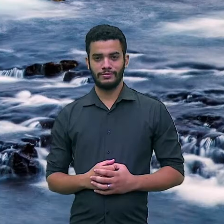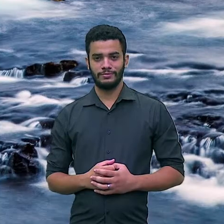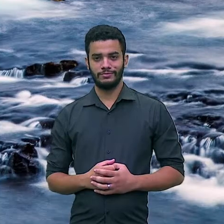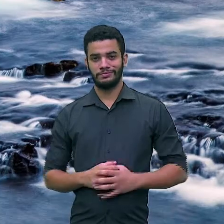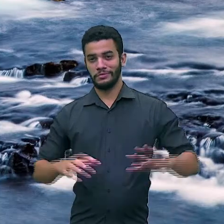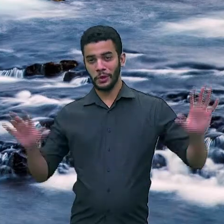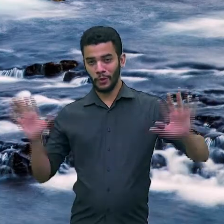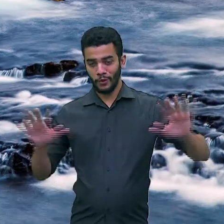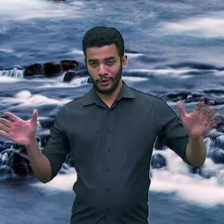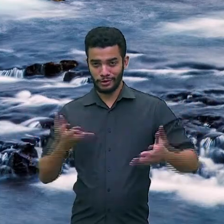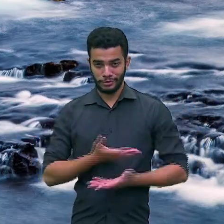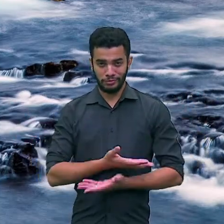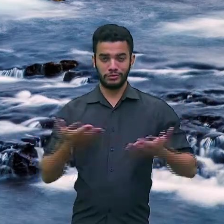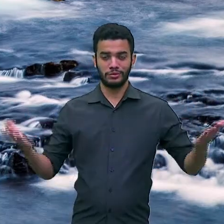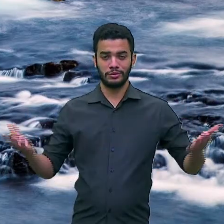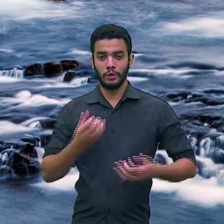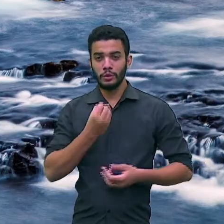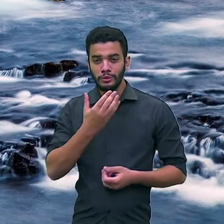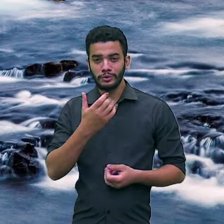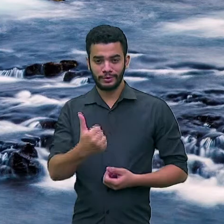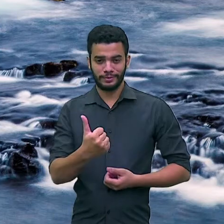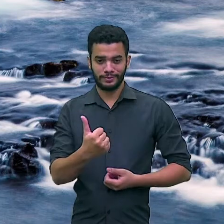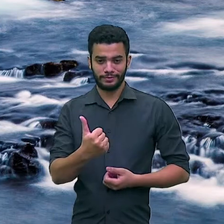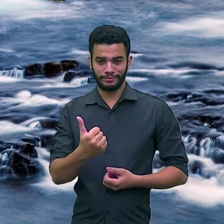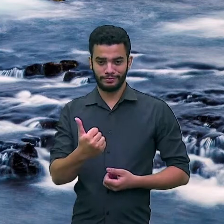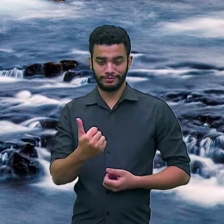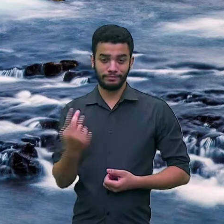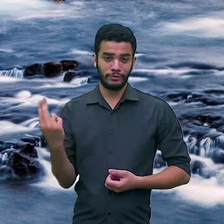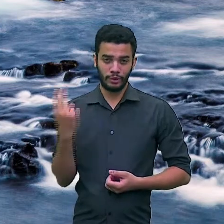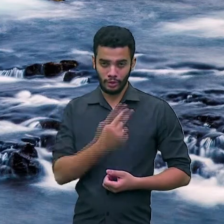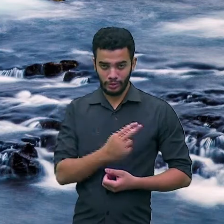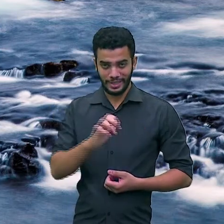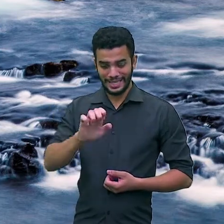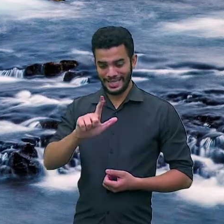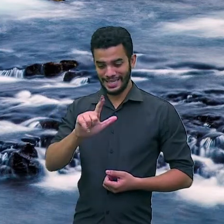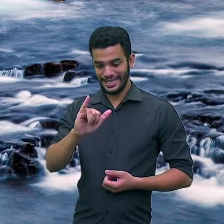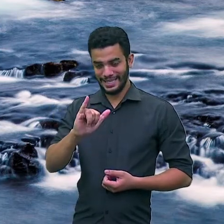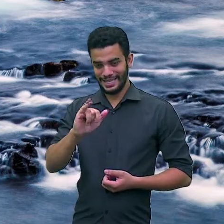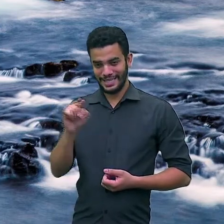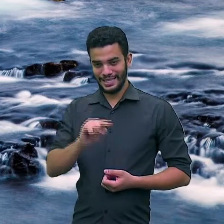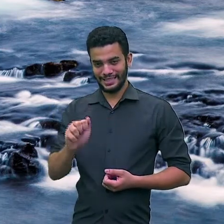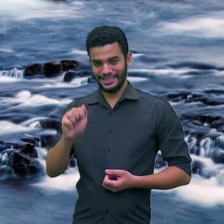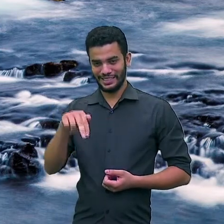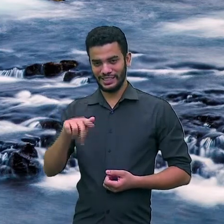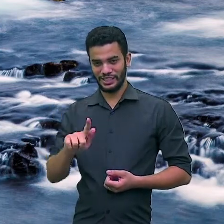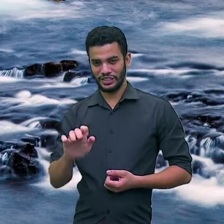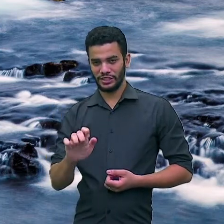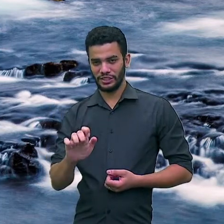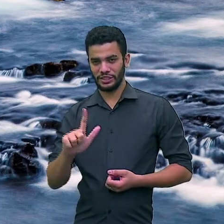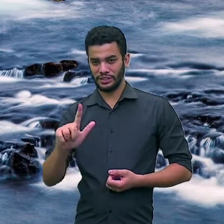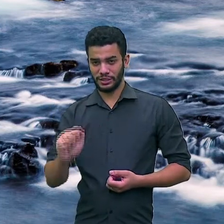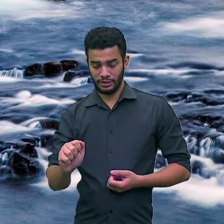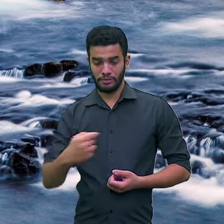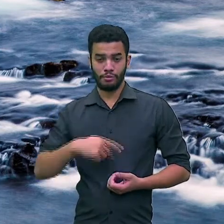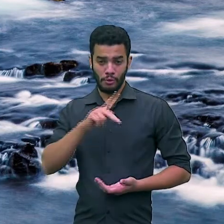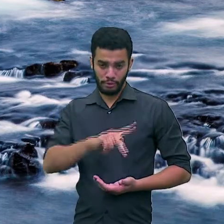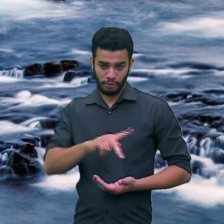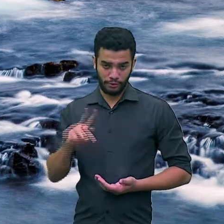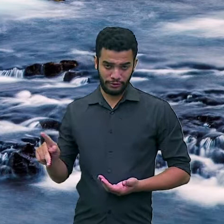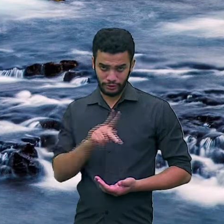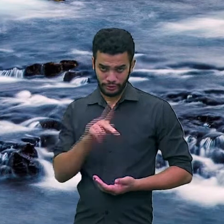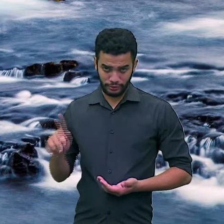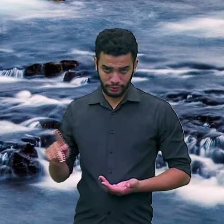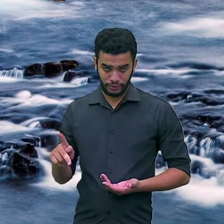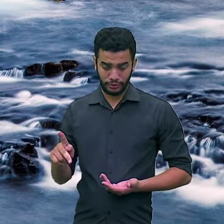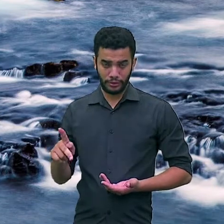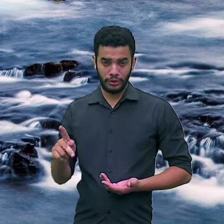Olá, estudantes! Tudo bem com vocês? Sou a Elisângela Martins, professora de Língua Portuguesa da Rede Municipal de Ensino de